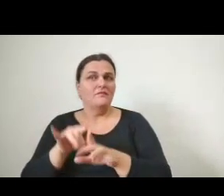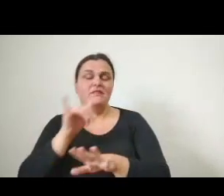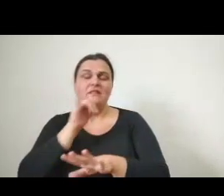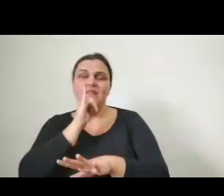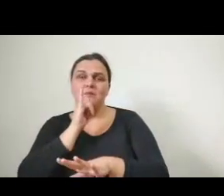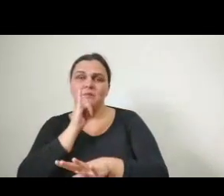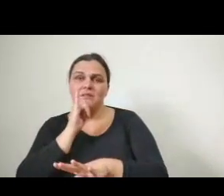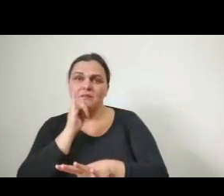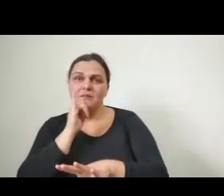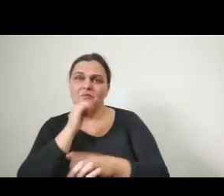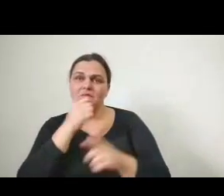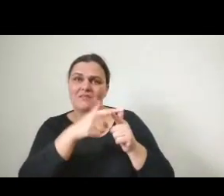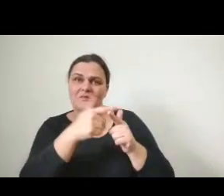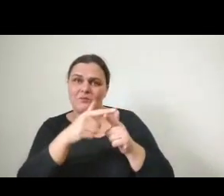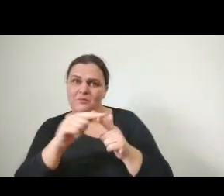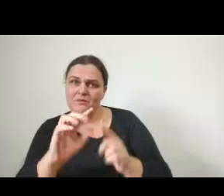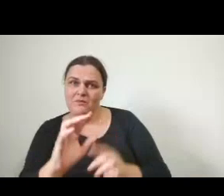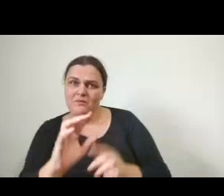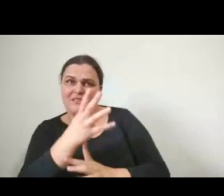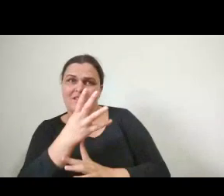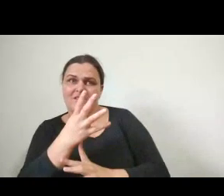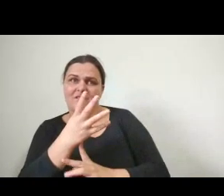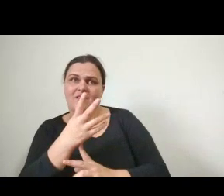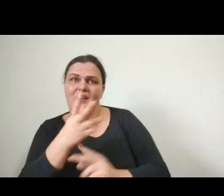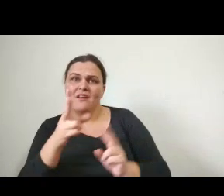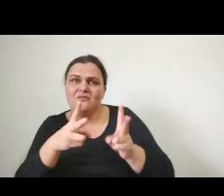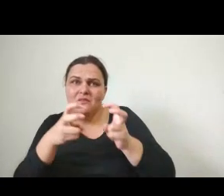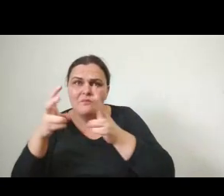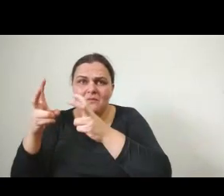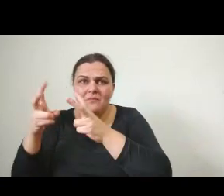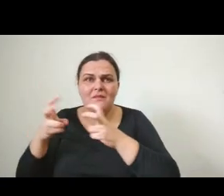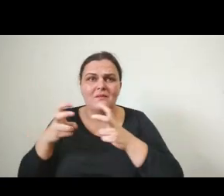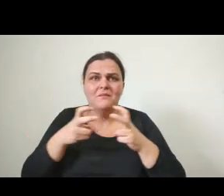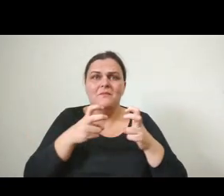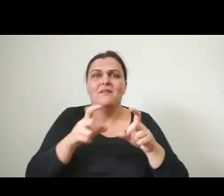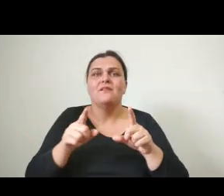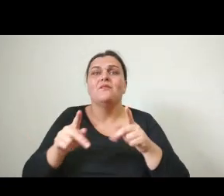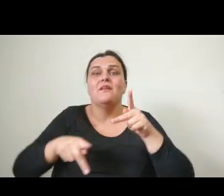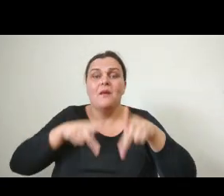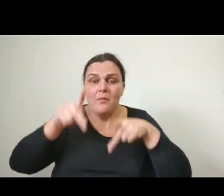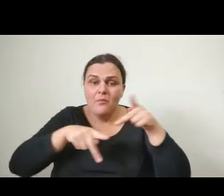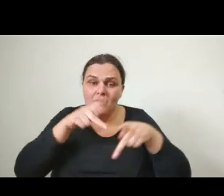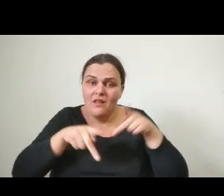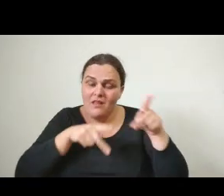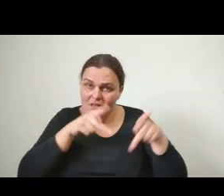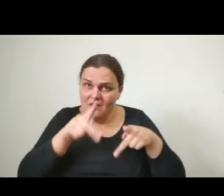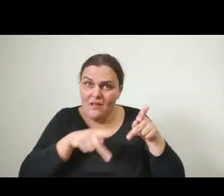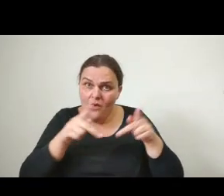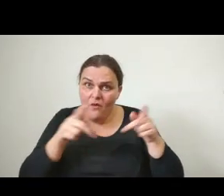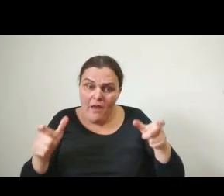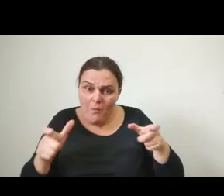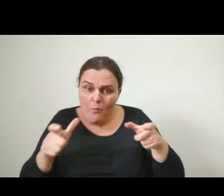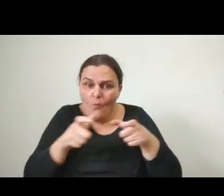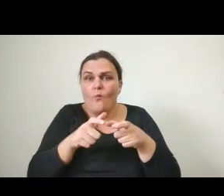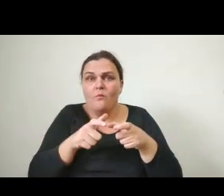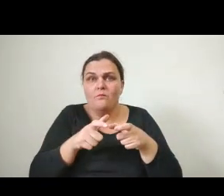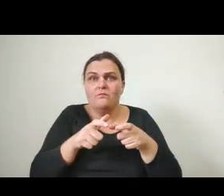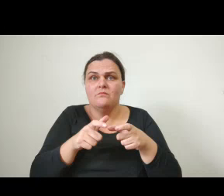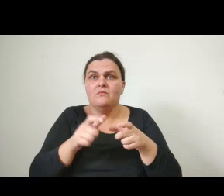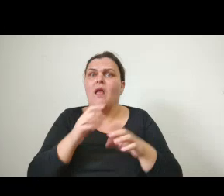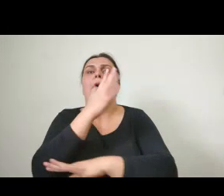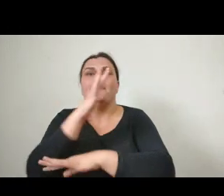a gente pode ter, inclusive, né, uma redução na população de animais, de plantas, né, de população